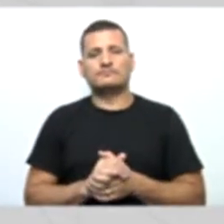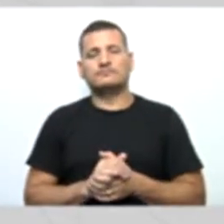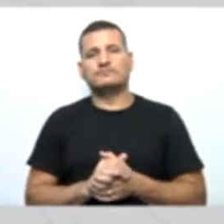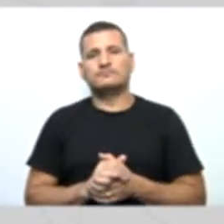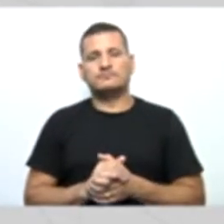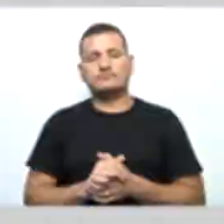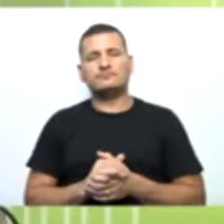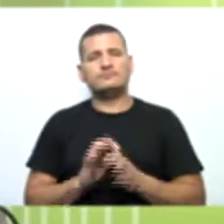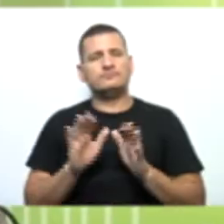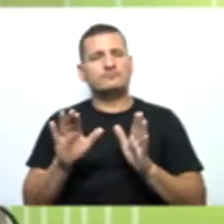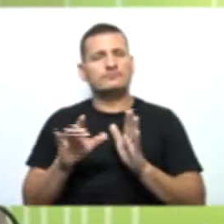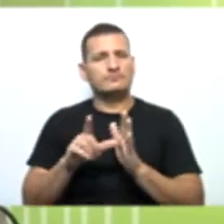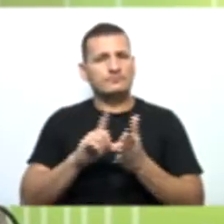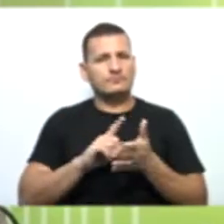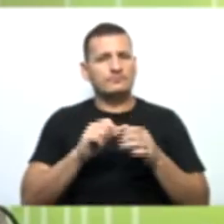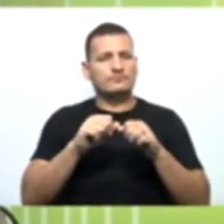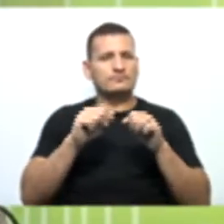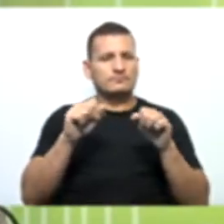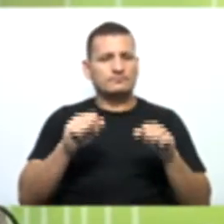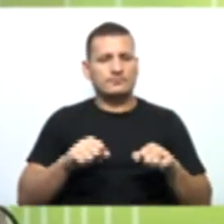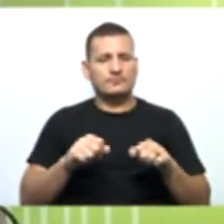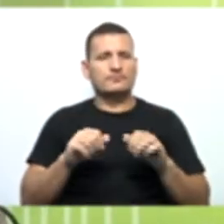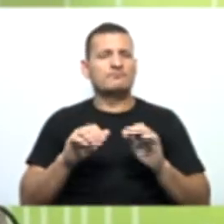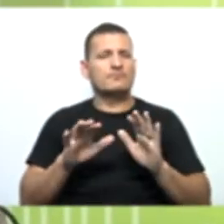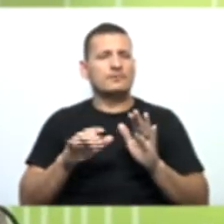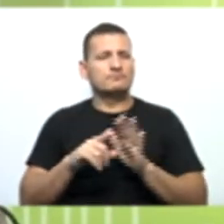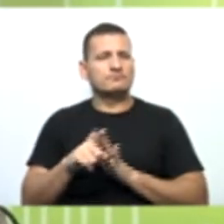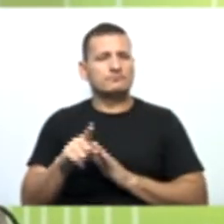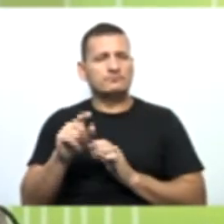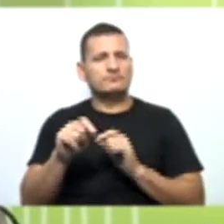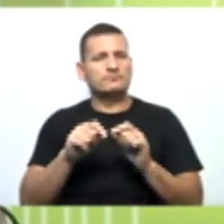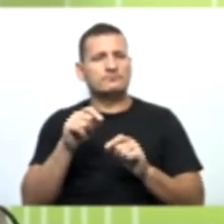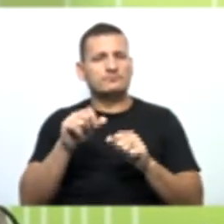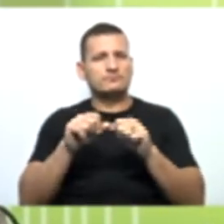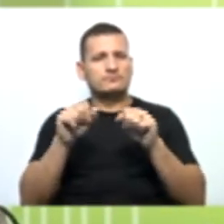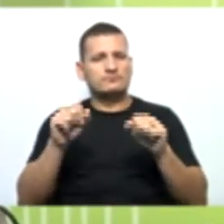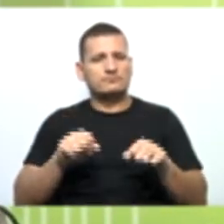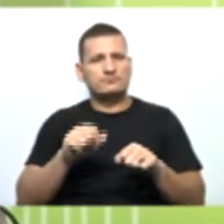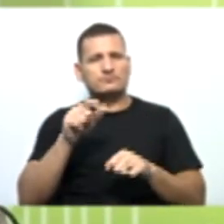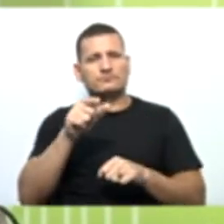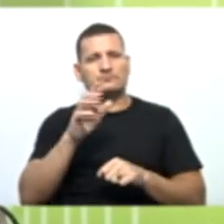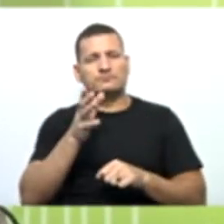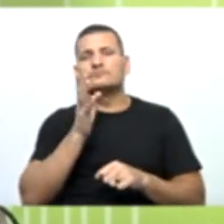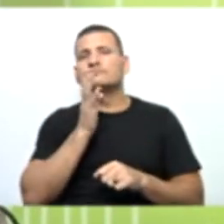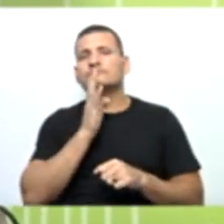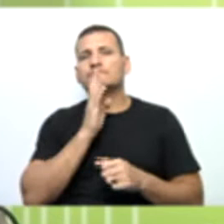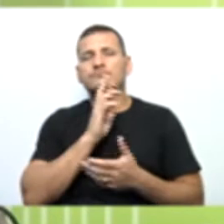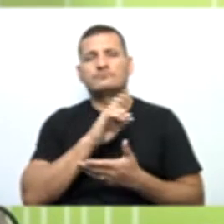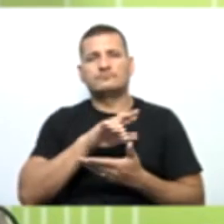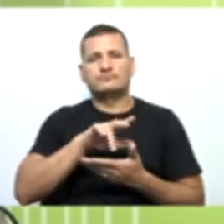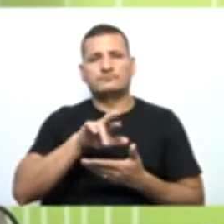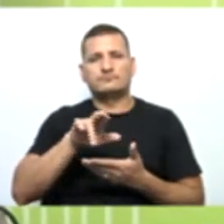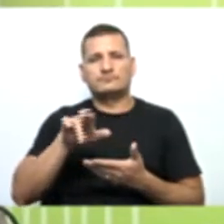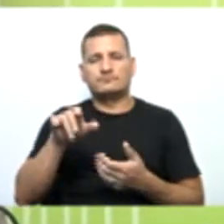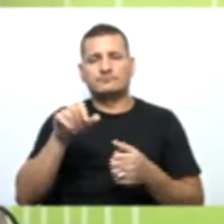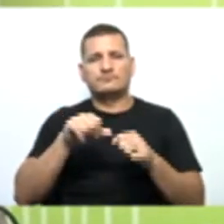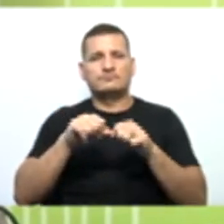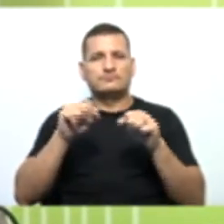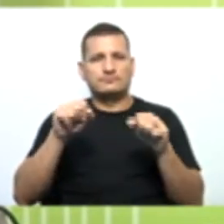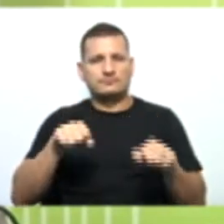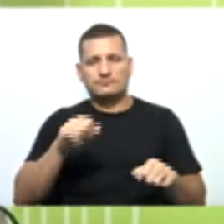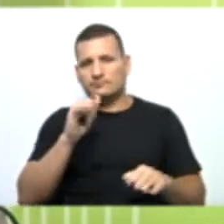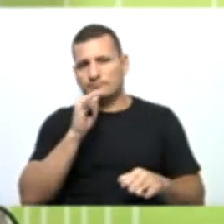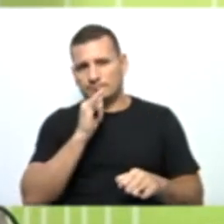sistema computacional, vamos entender aqui o que é um sistema. Vocês já ouviram falar vários exemplos de sistema, né?